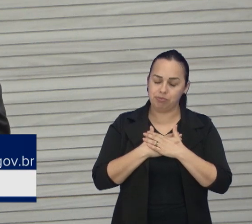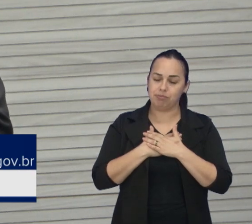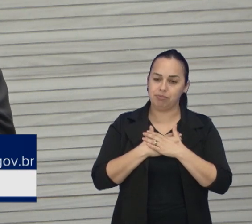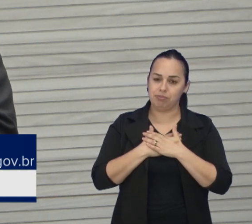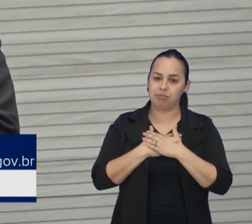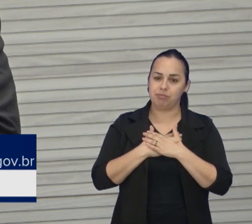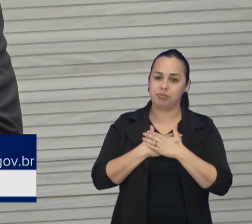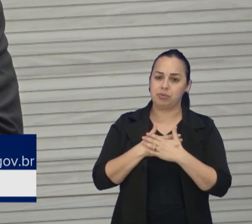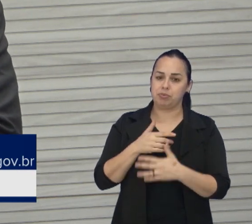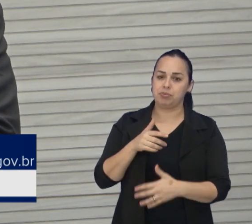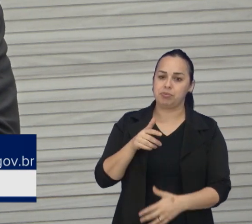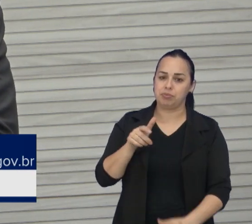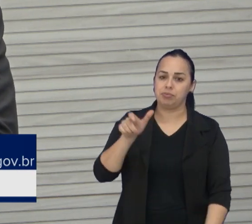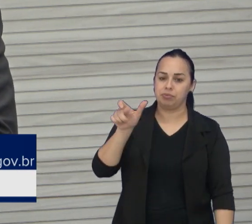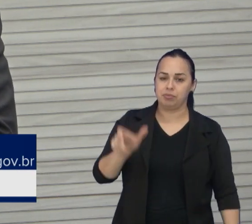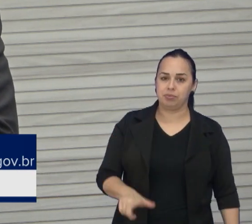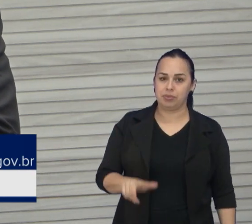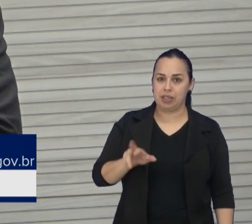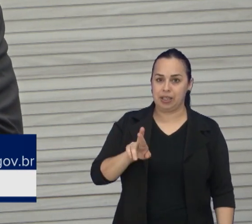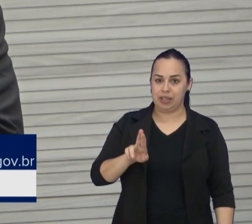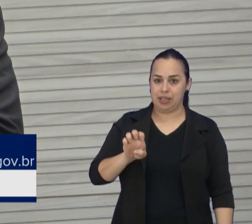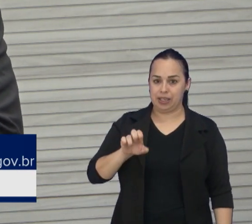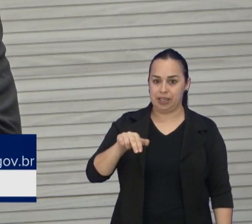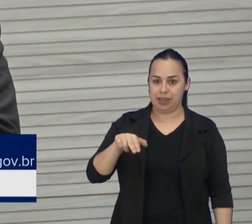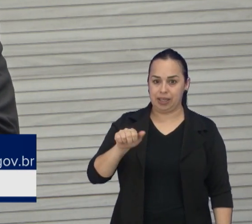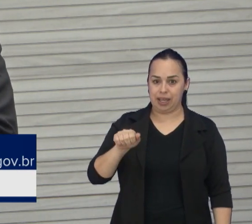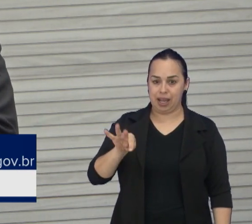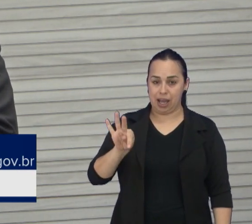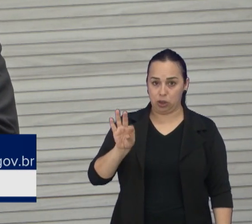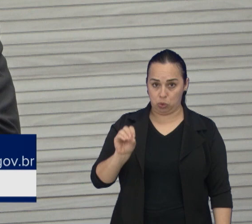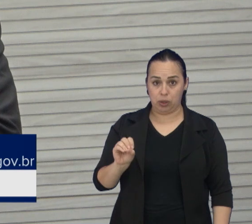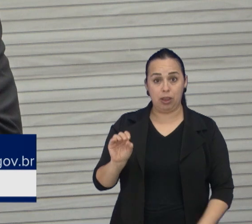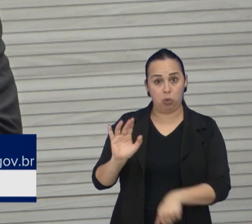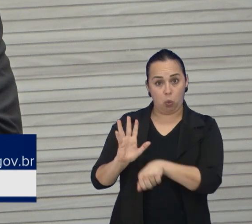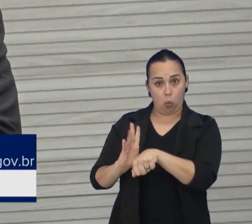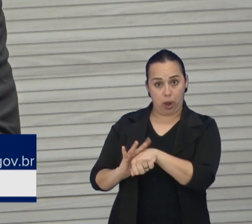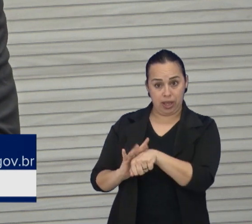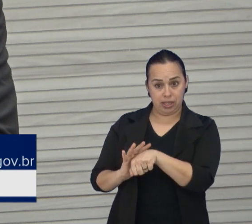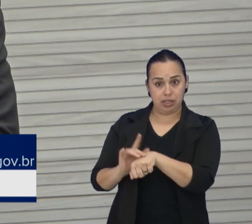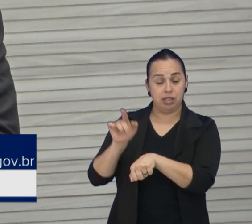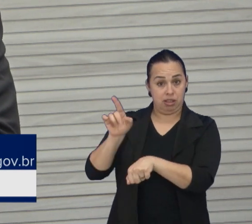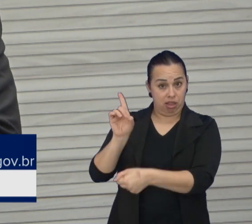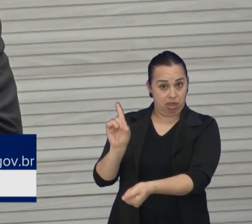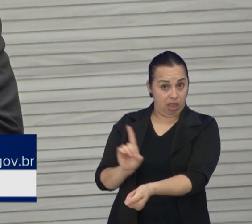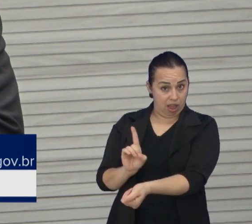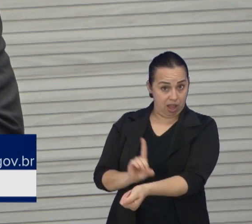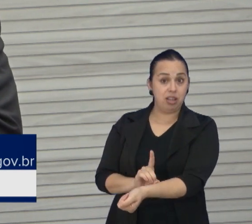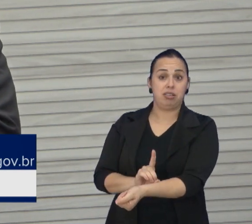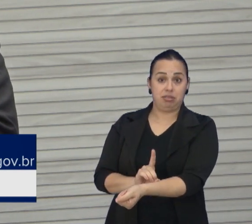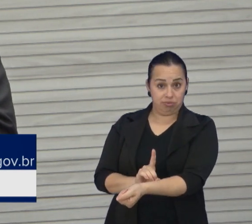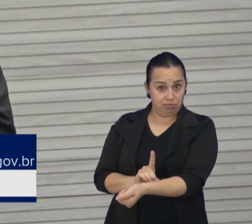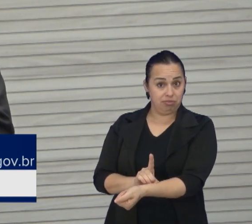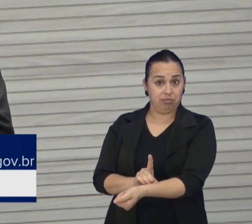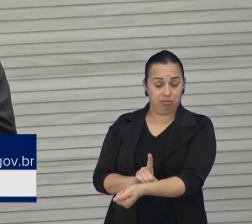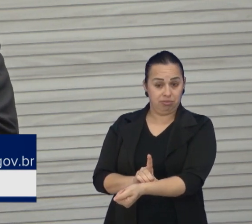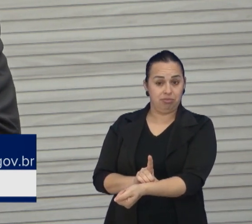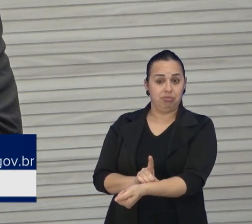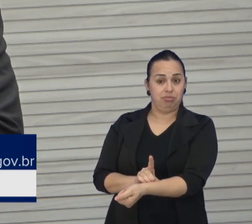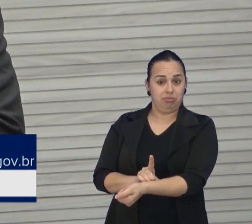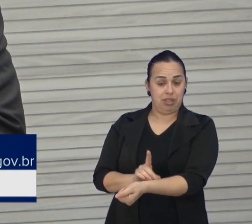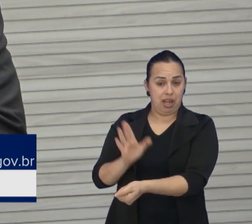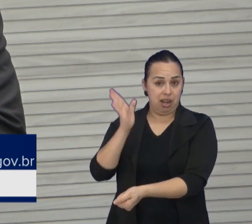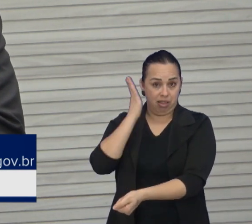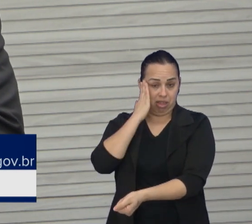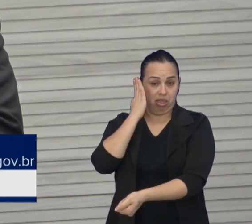com o Renato, né? O Renato está doente, vai pegar aí uns 10 dias, pegou dengue, com todos os seus